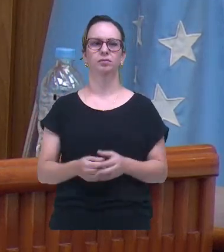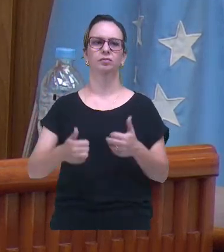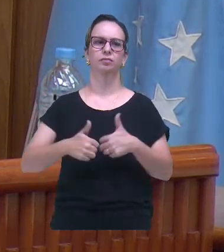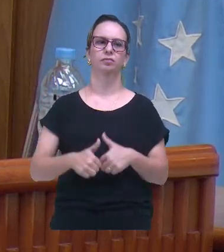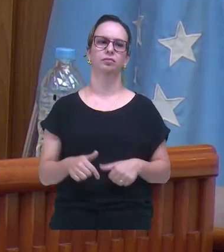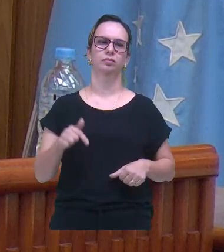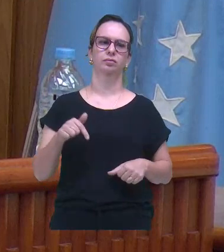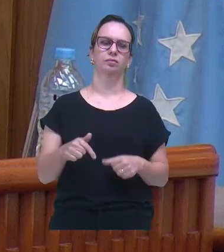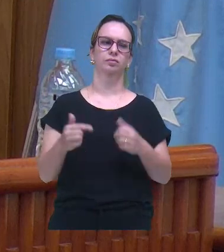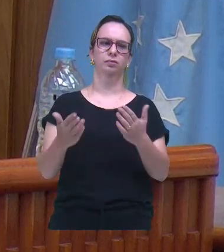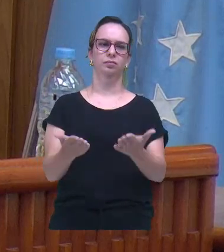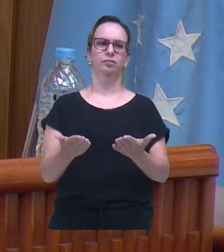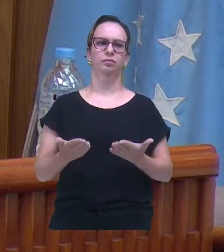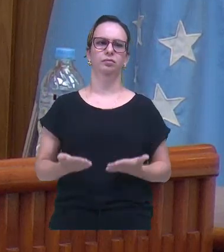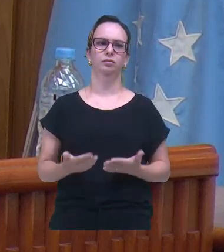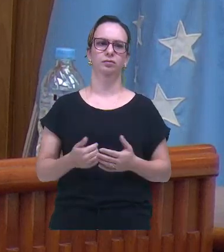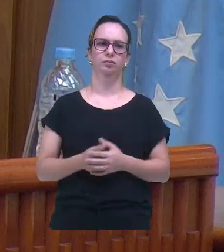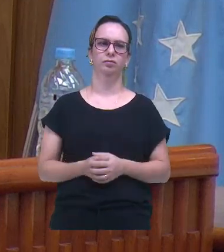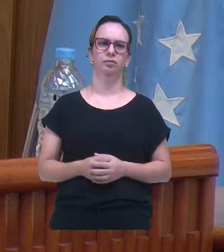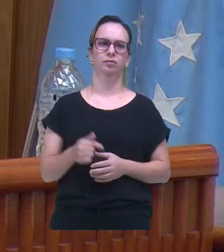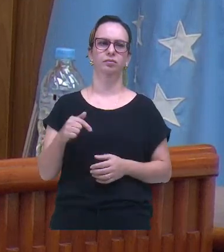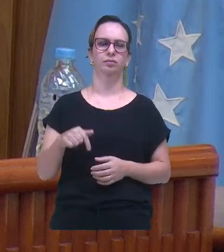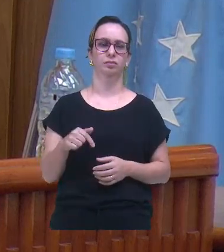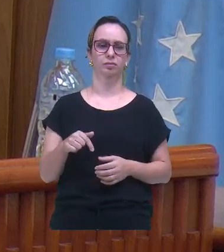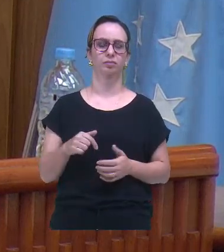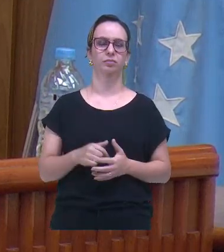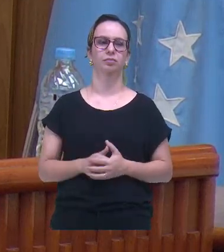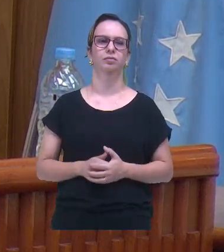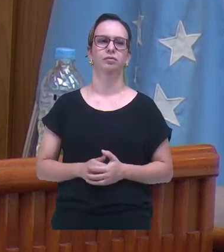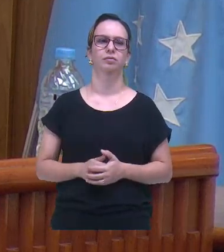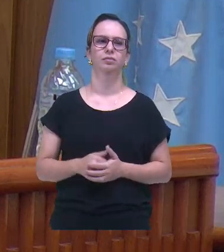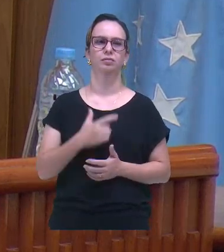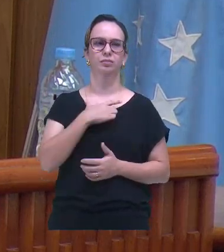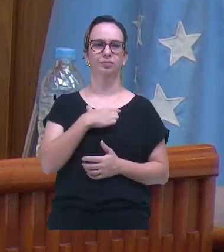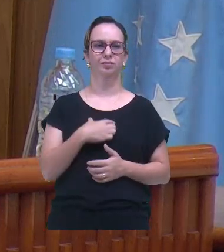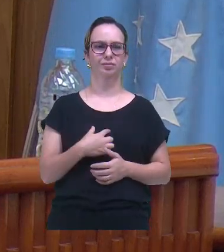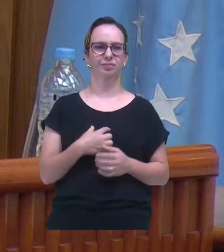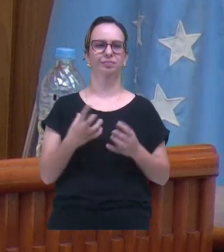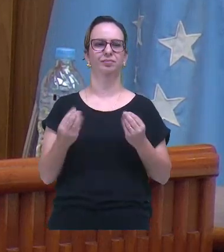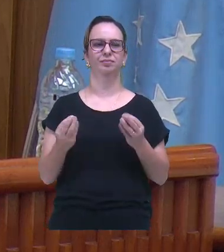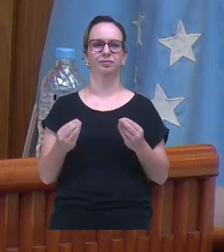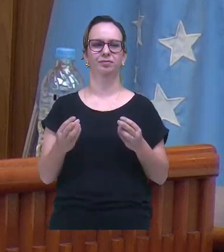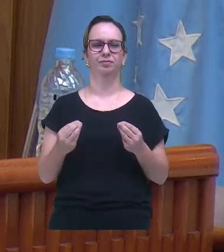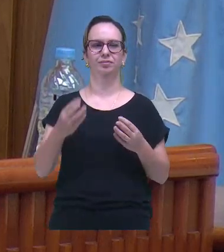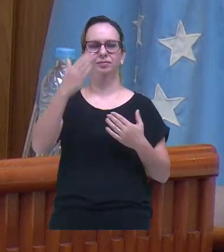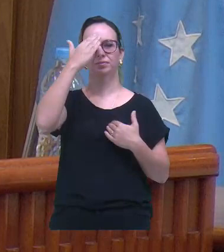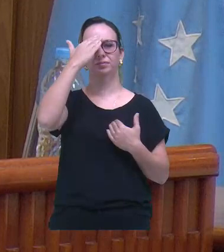né, recebendo essa honraria. Então, muitíssimo obrigada.